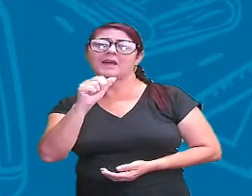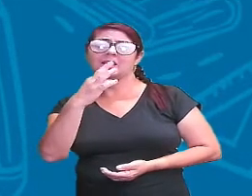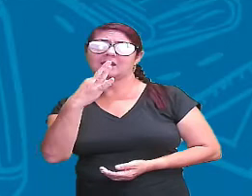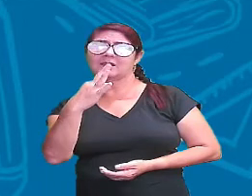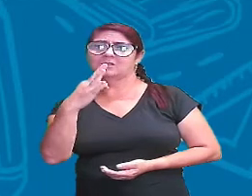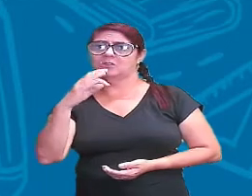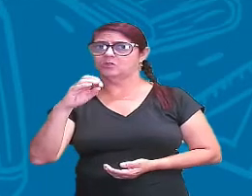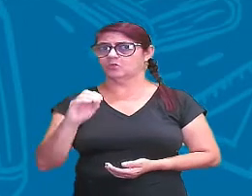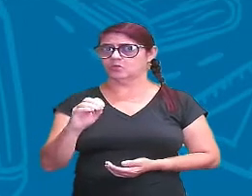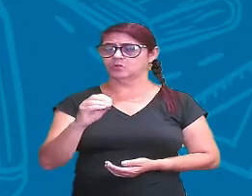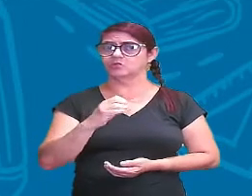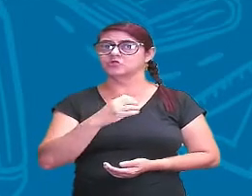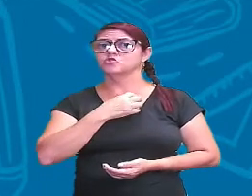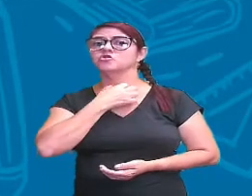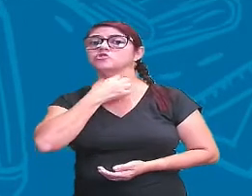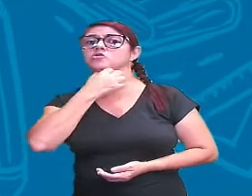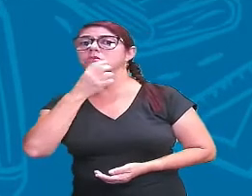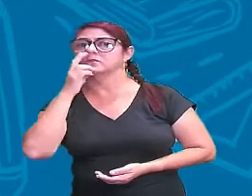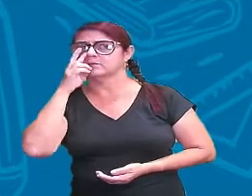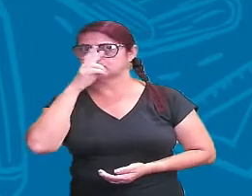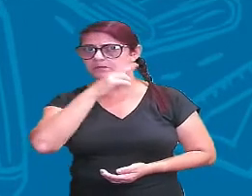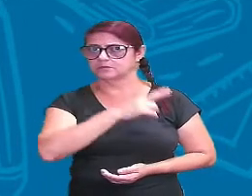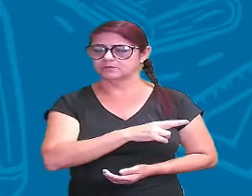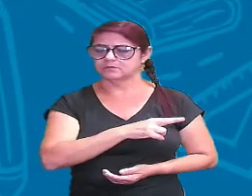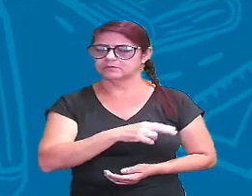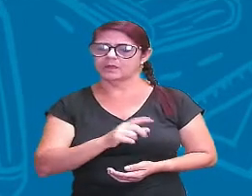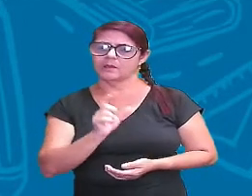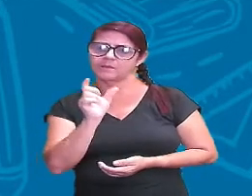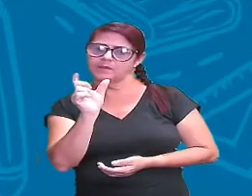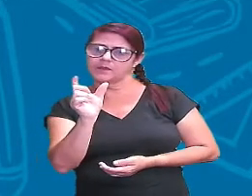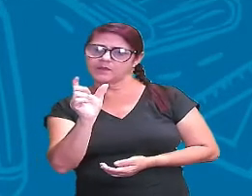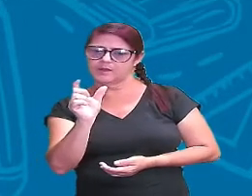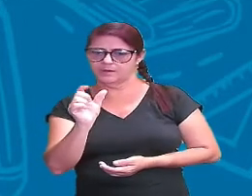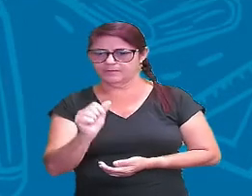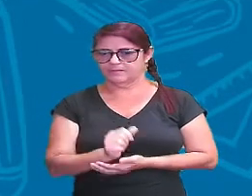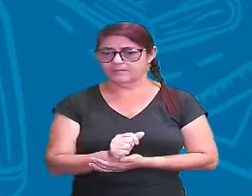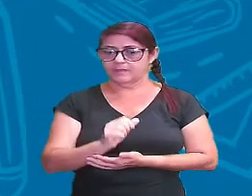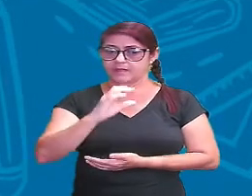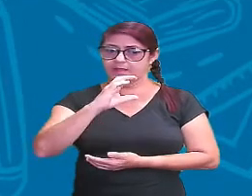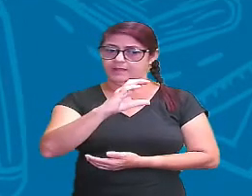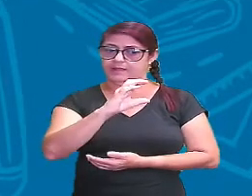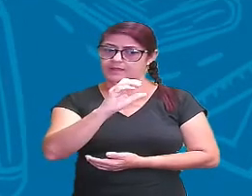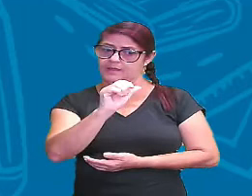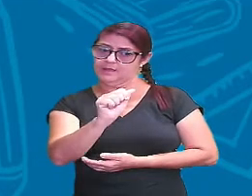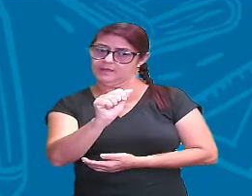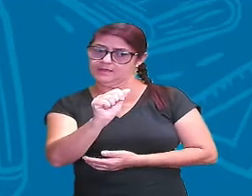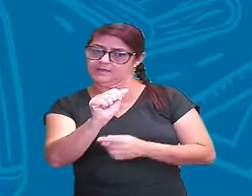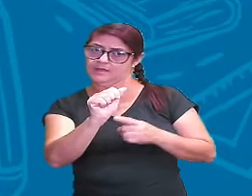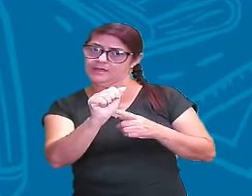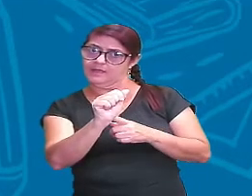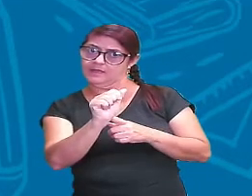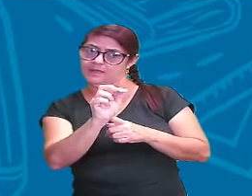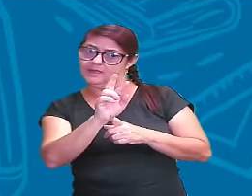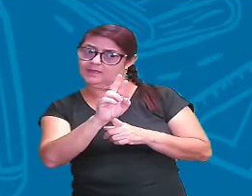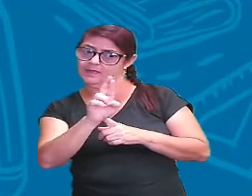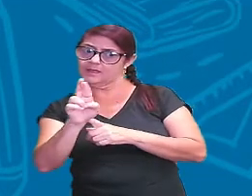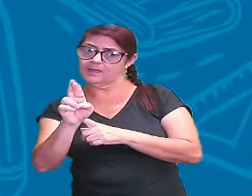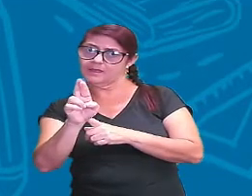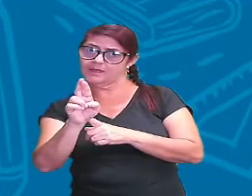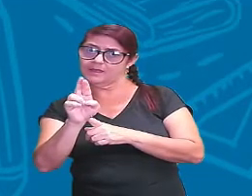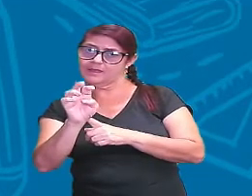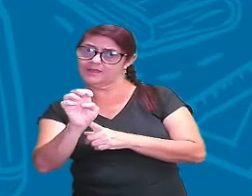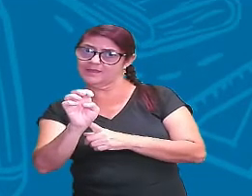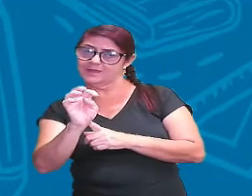rato, som forte. Já a palavra carretel, temos